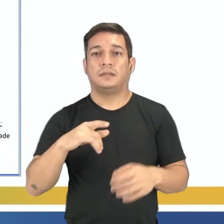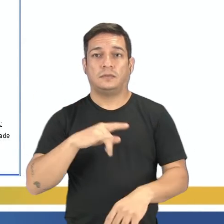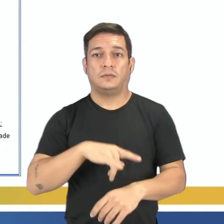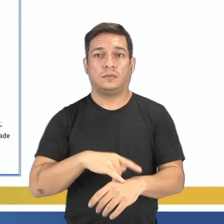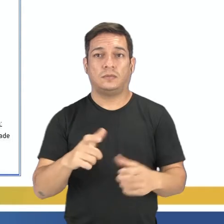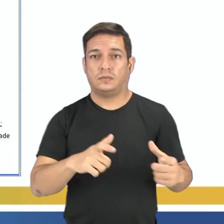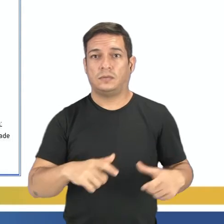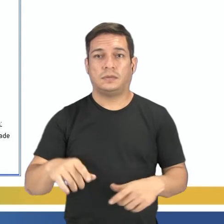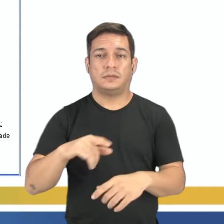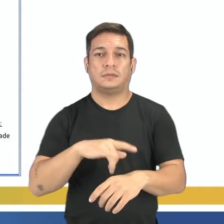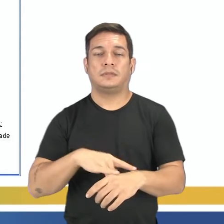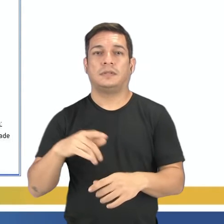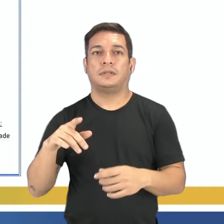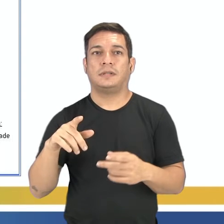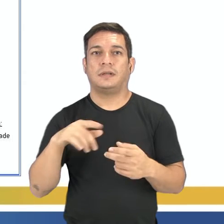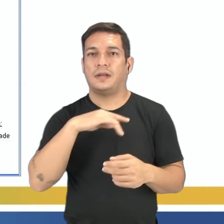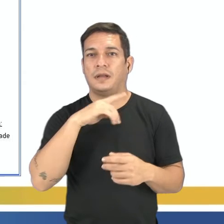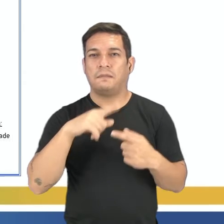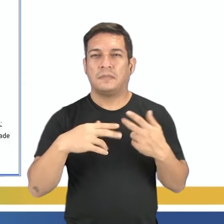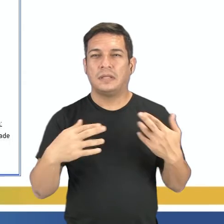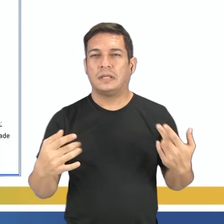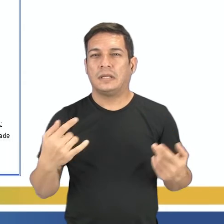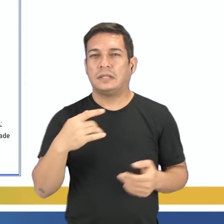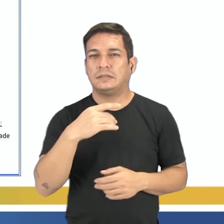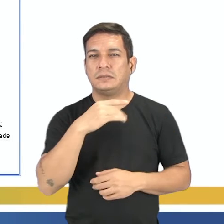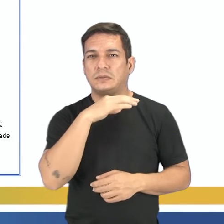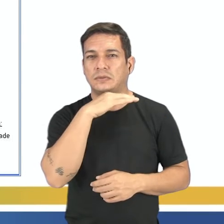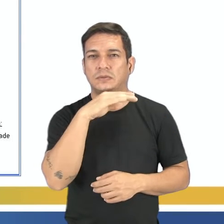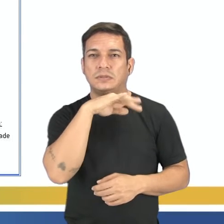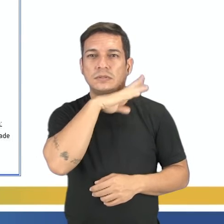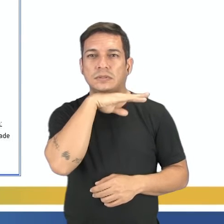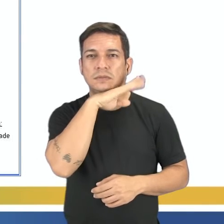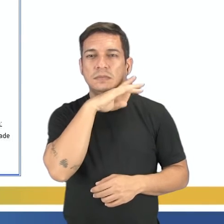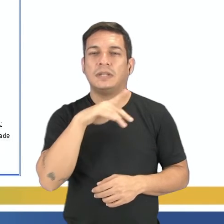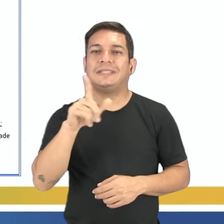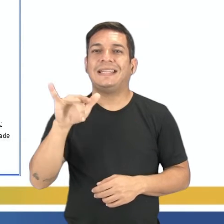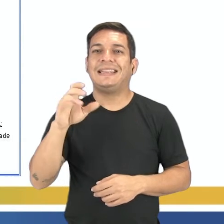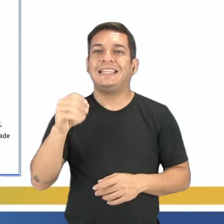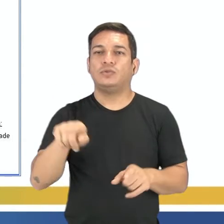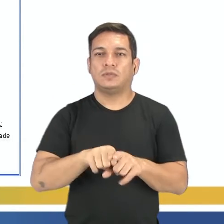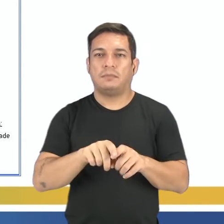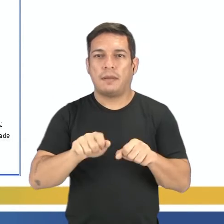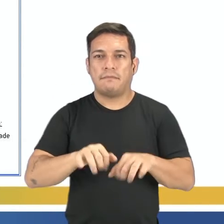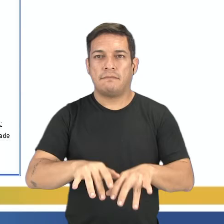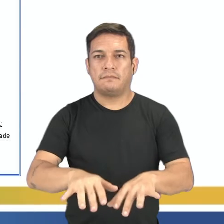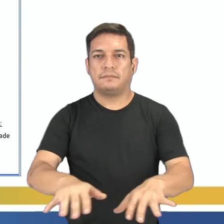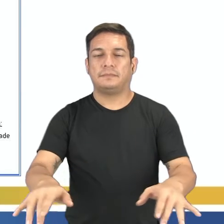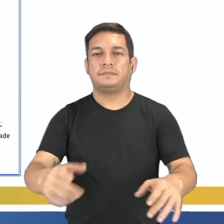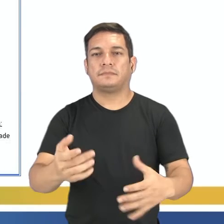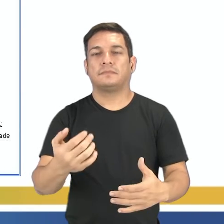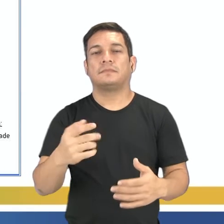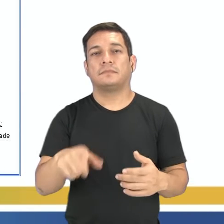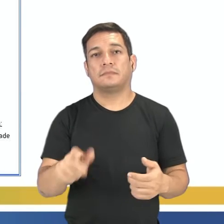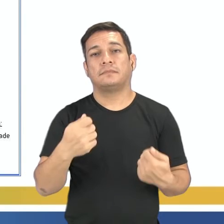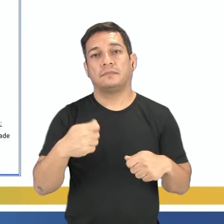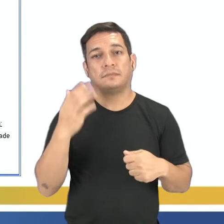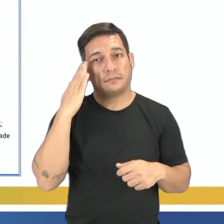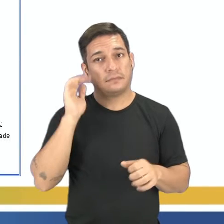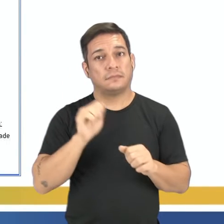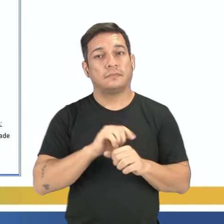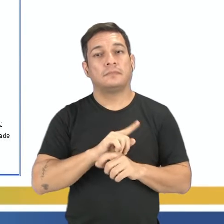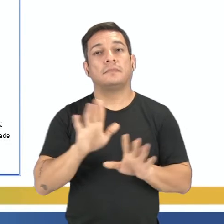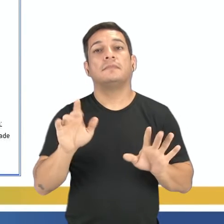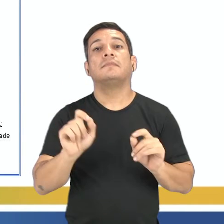sanitários, excrementos de animais, né, onde os lixos são depositados. E você precisa também entender